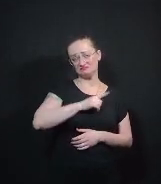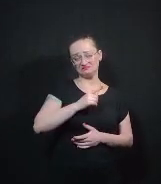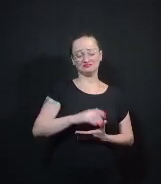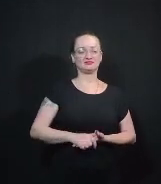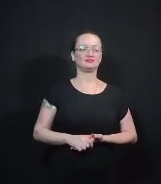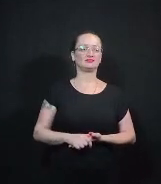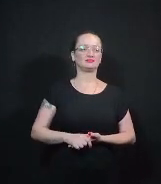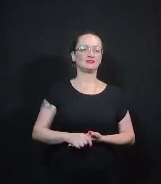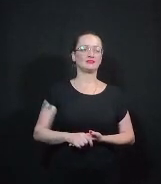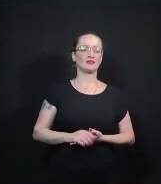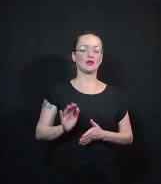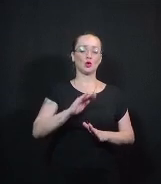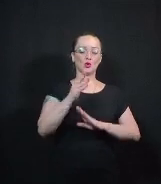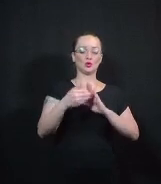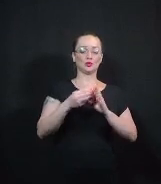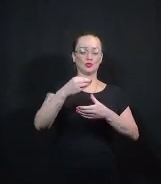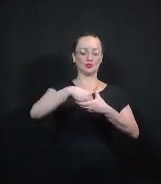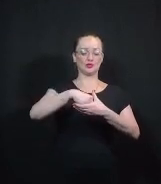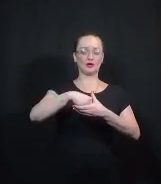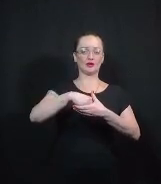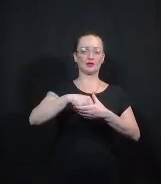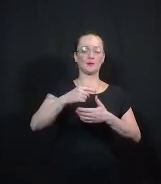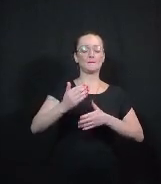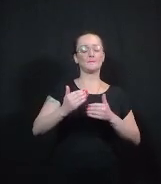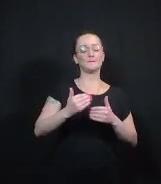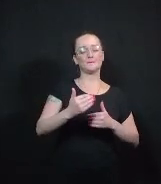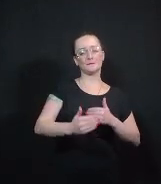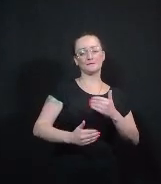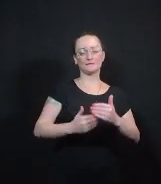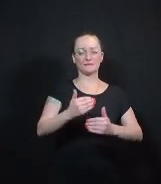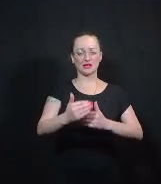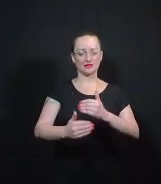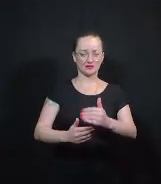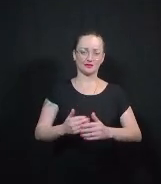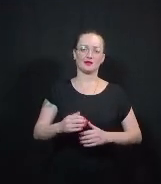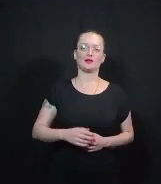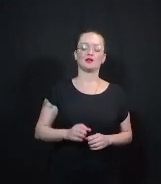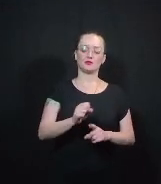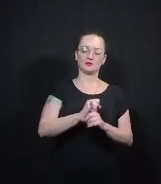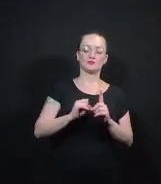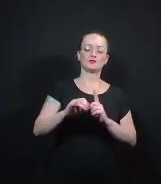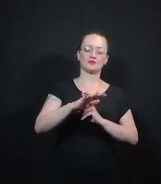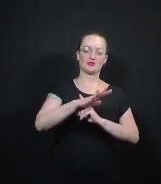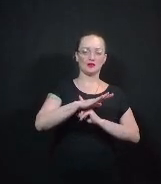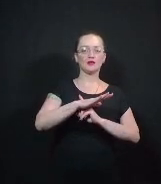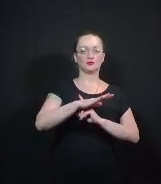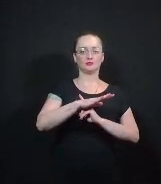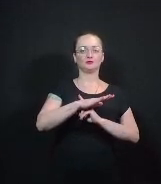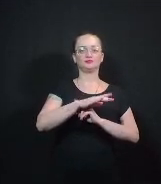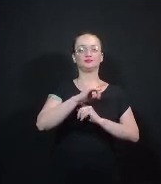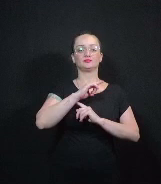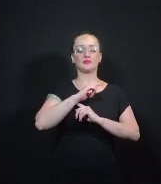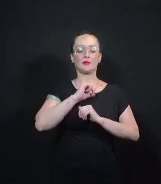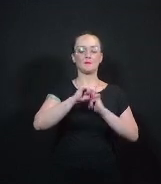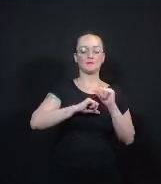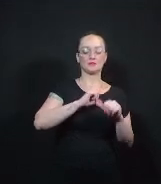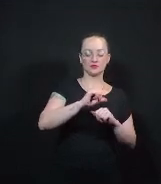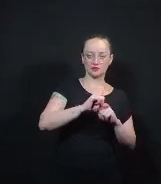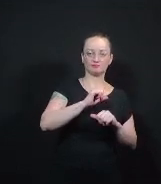como tudo dentro dos processos, né, da sociedade, você tem mudanças